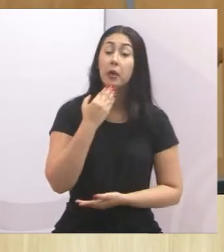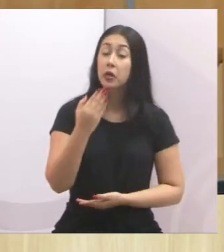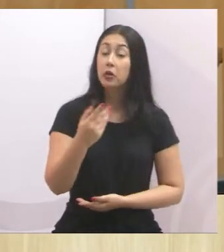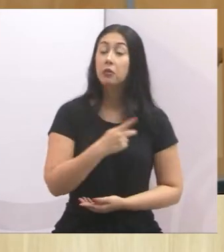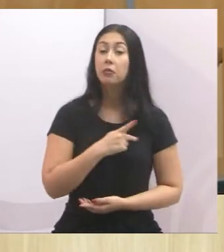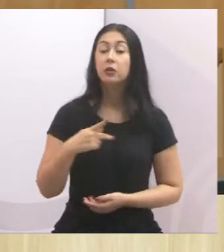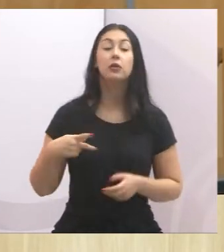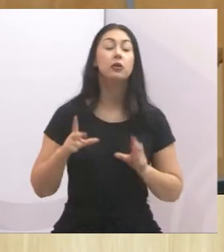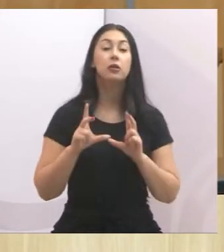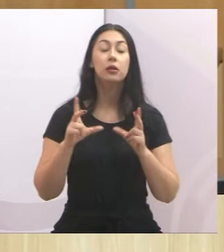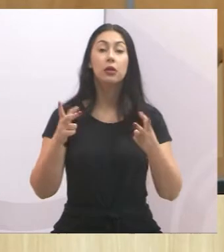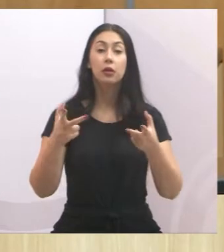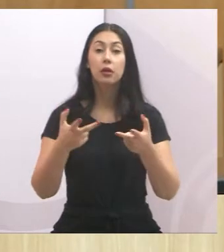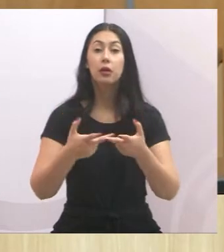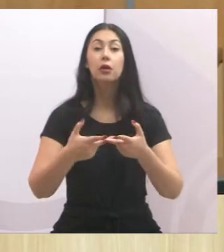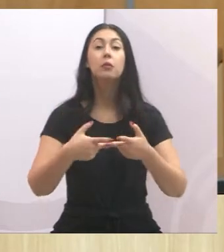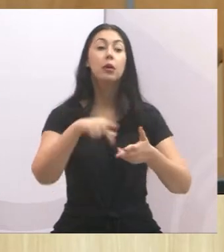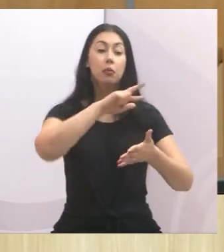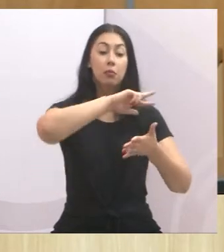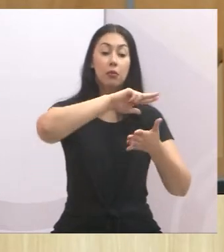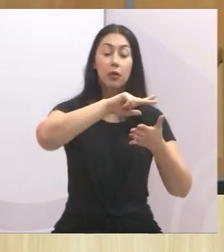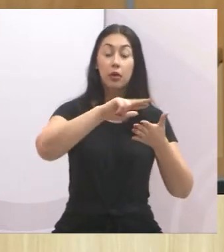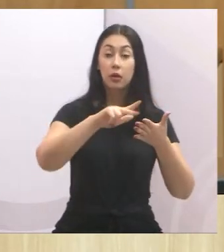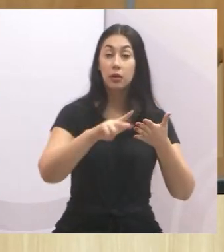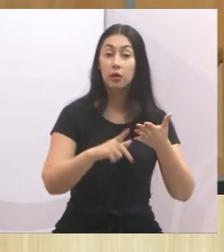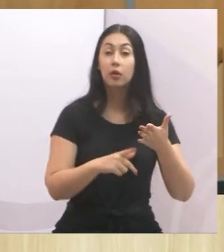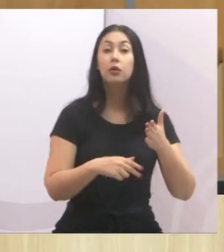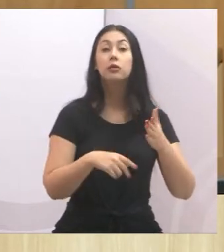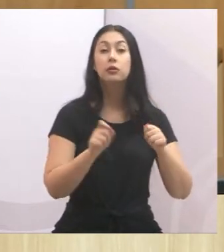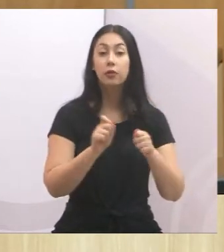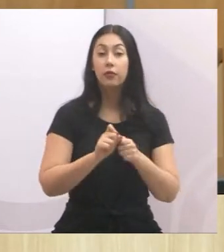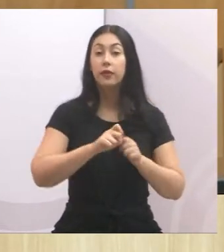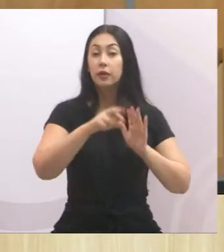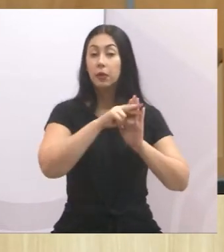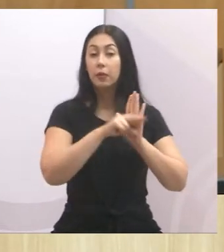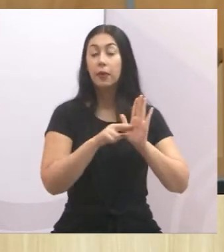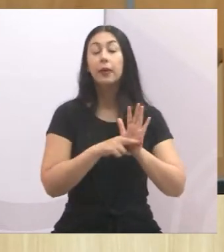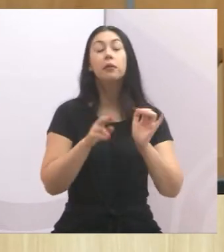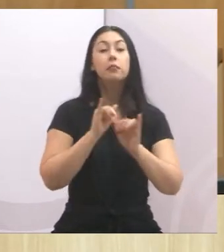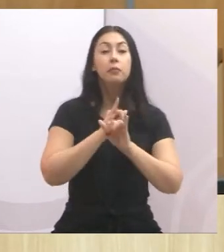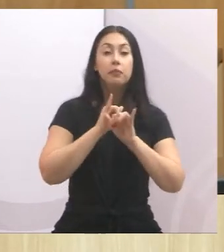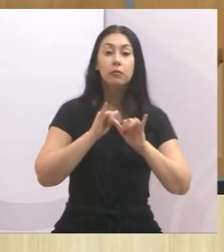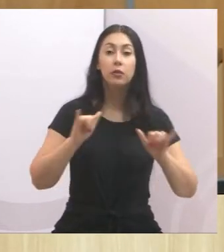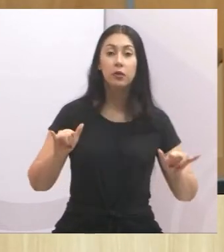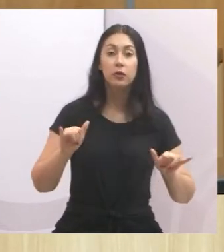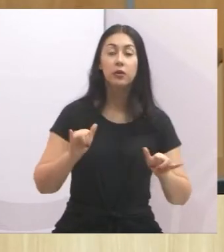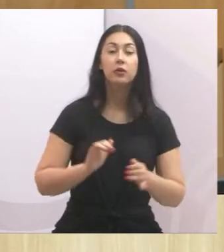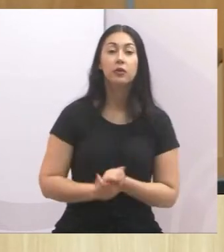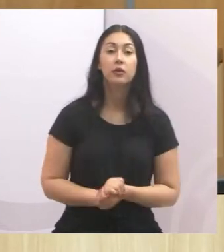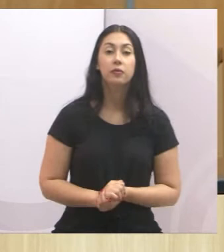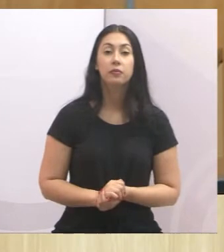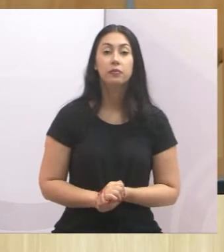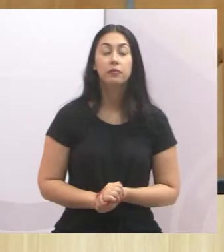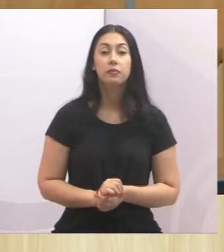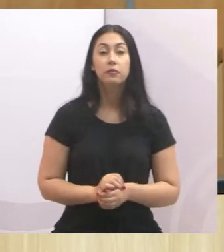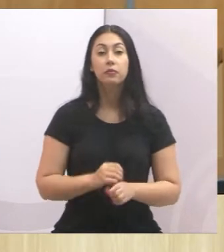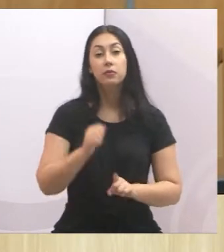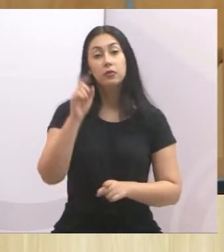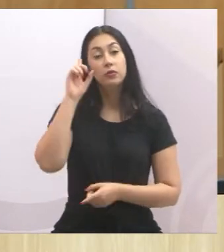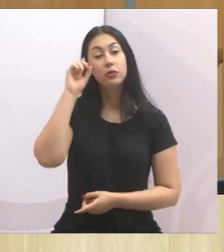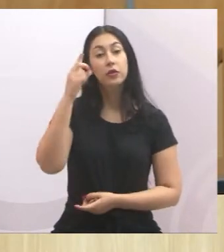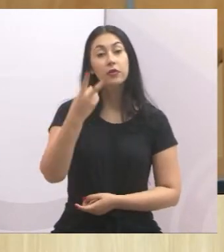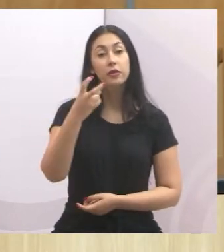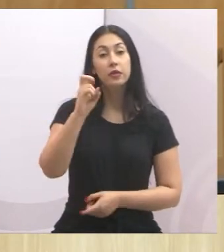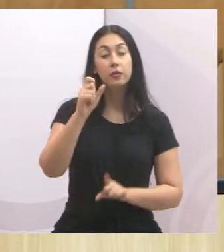desta Casa que sejam adotadas as providências de estilo para a divulgação da presente manifestação, Sala das Sessões, 25 de novembro